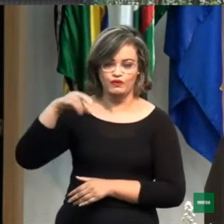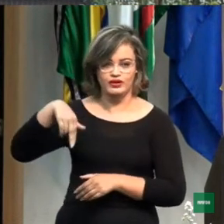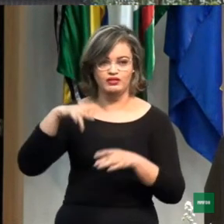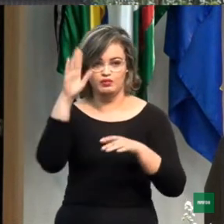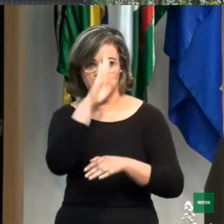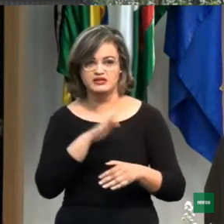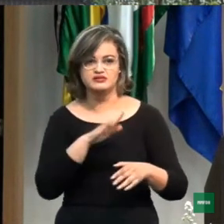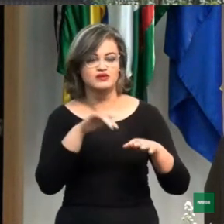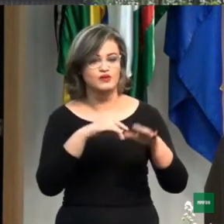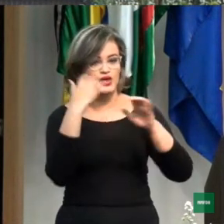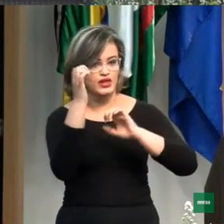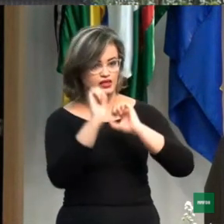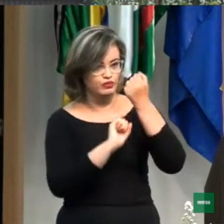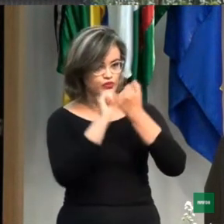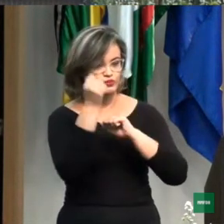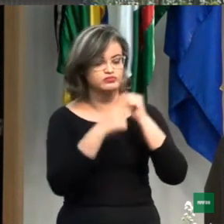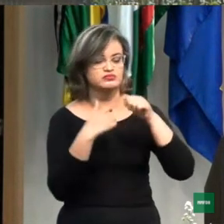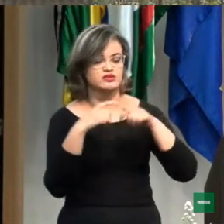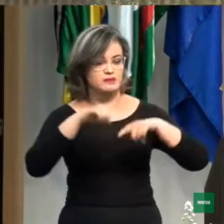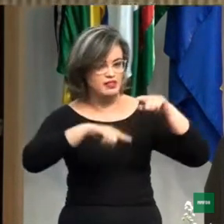de Equipamentos.